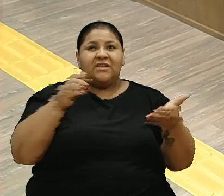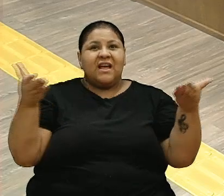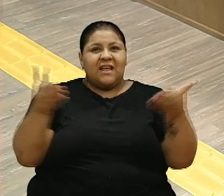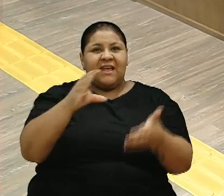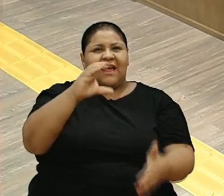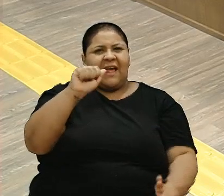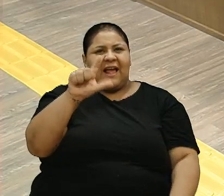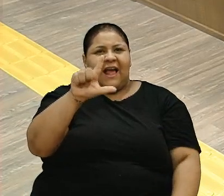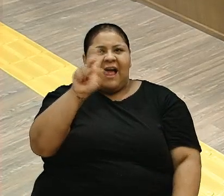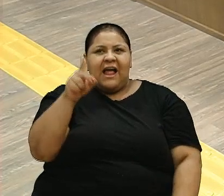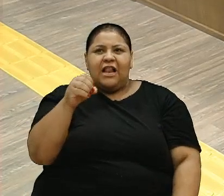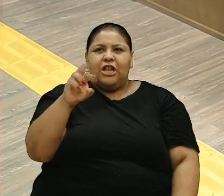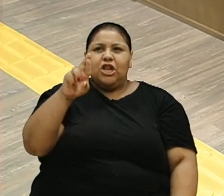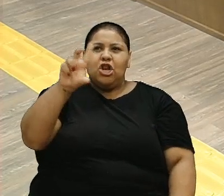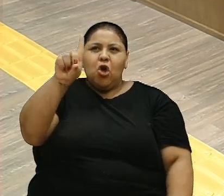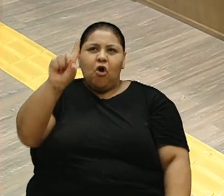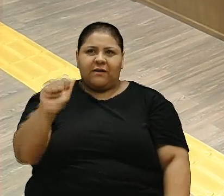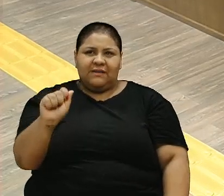calhorda.